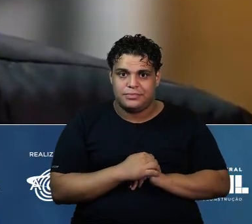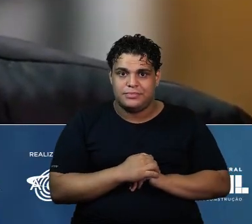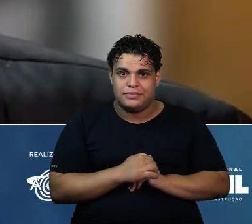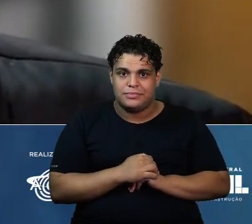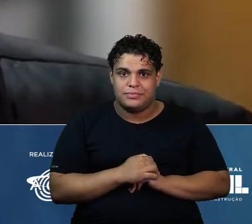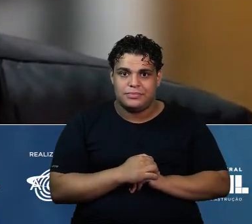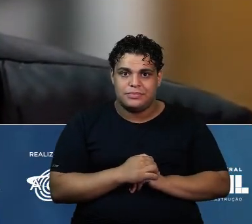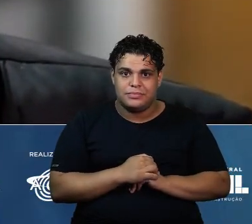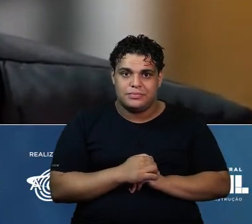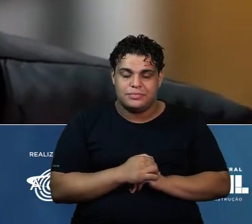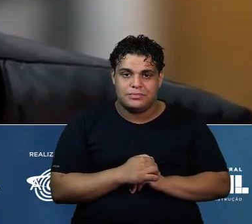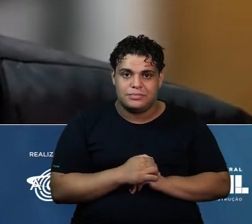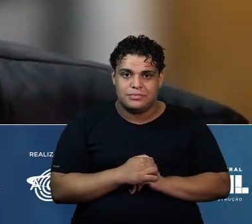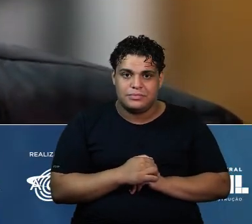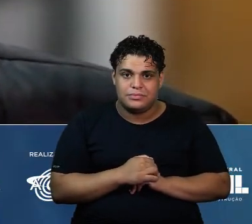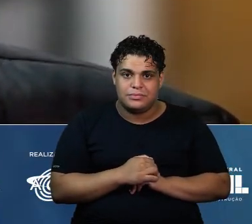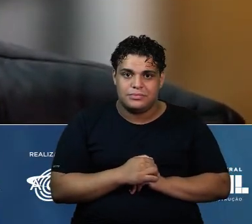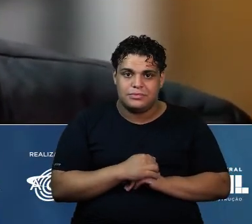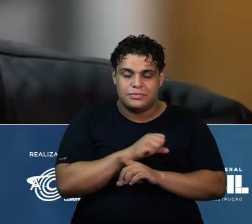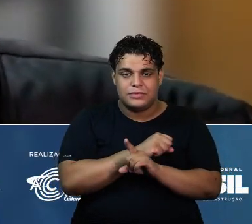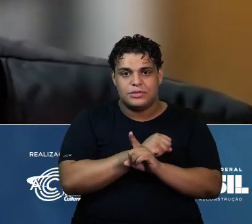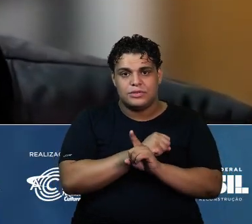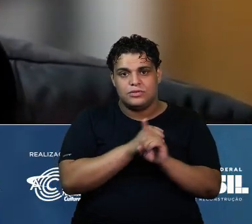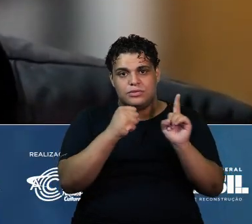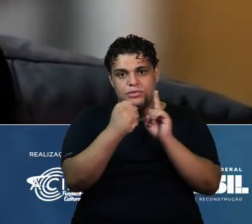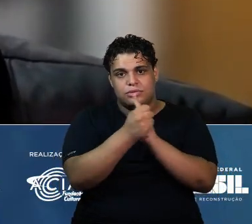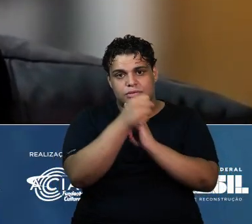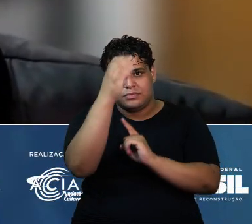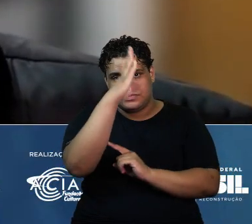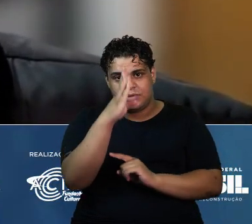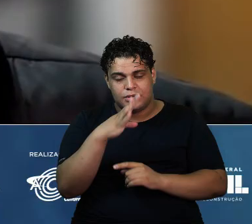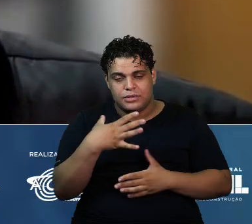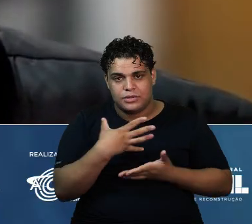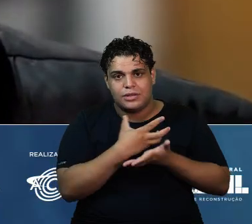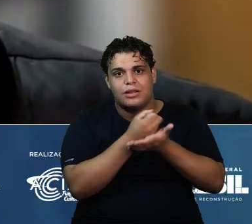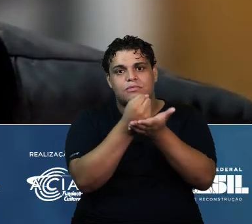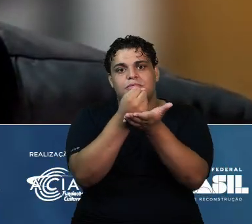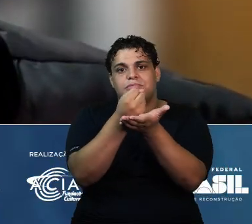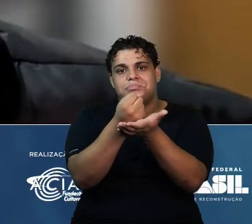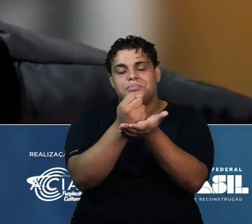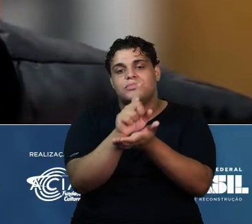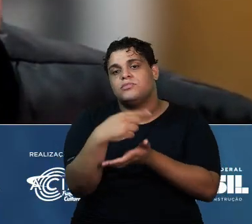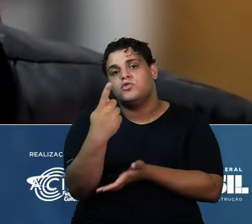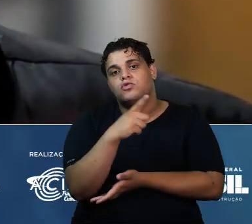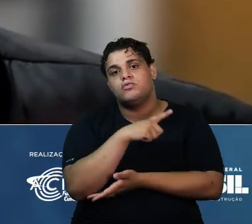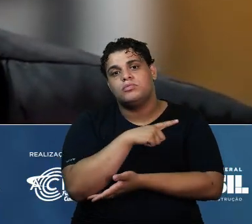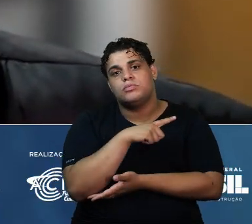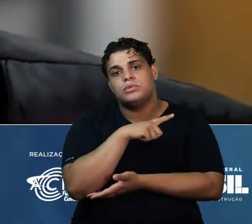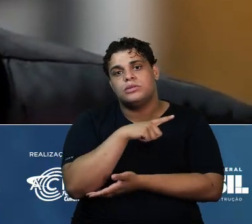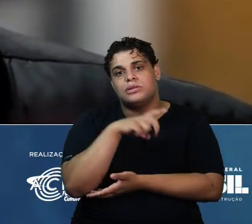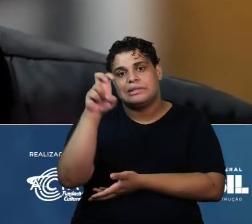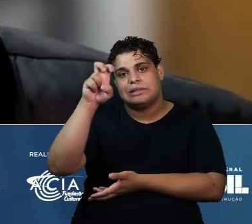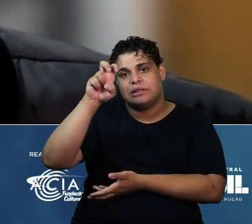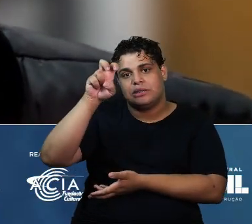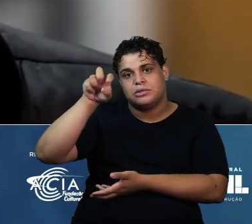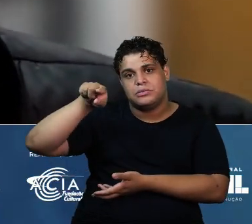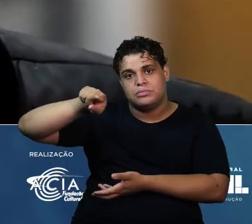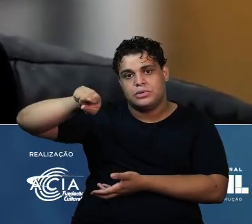que é a Sociedade Brasileira de Salvamento Aquático. Nós tivemos